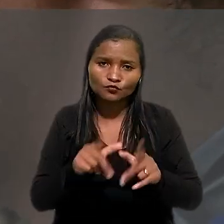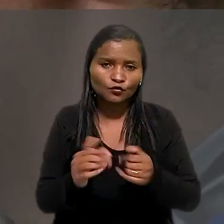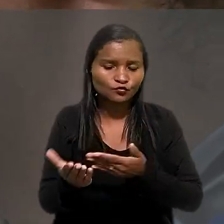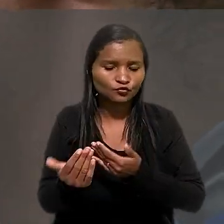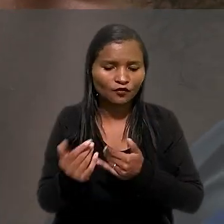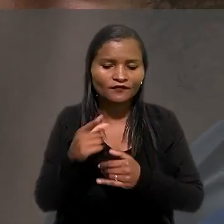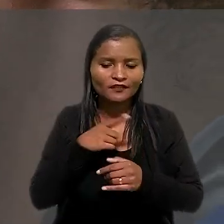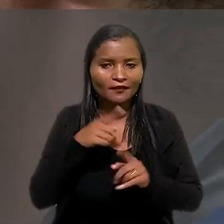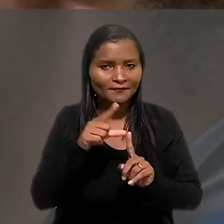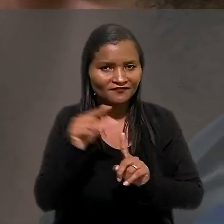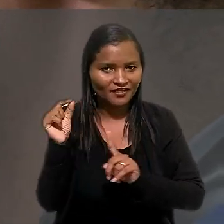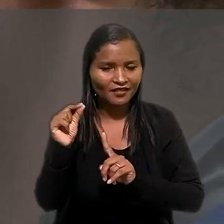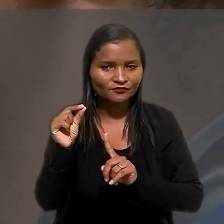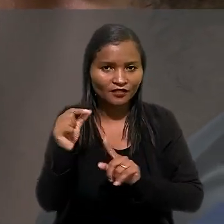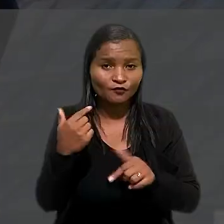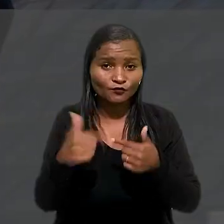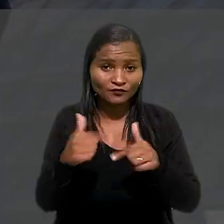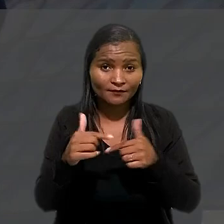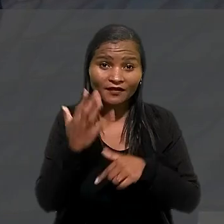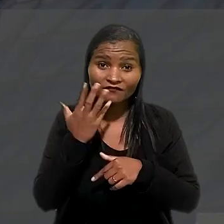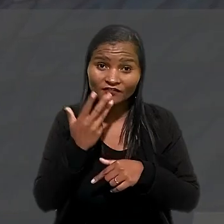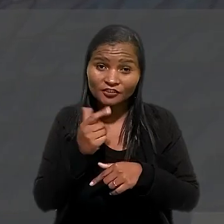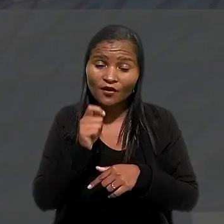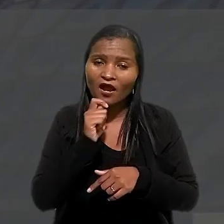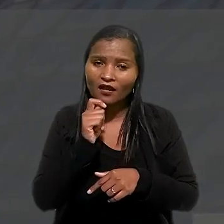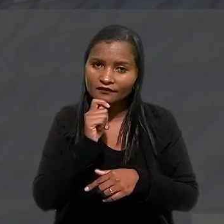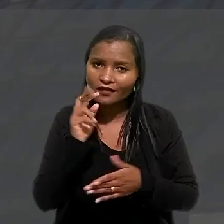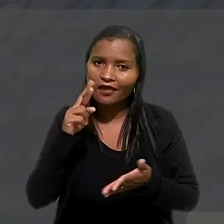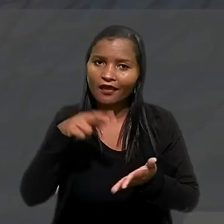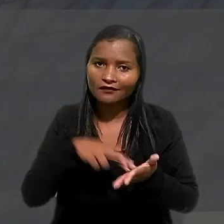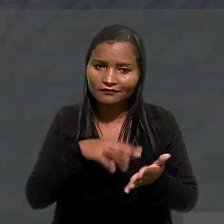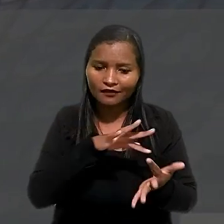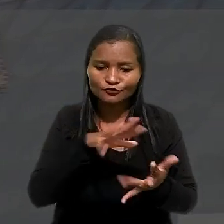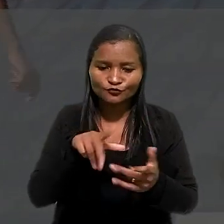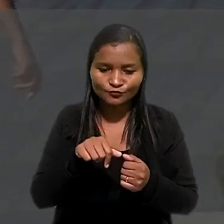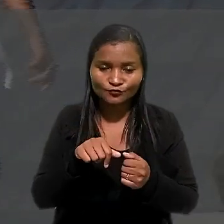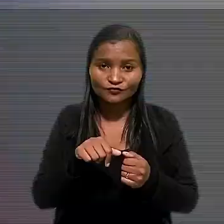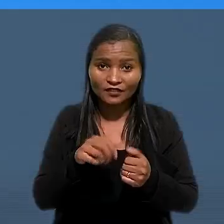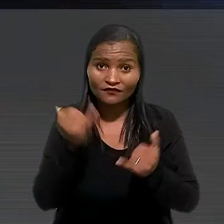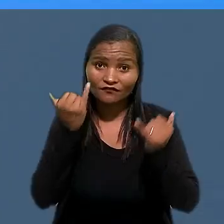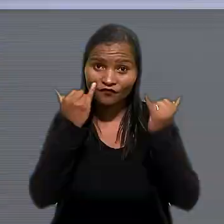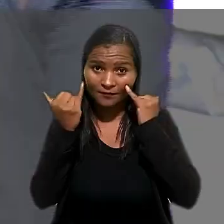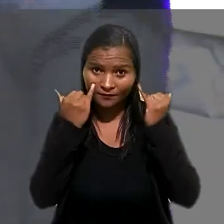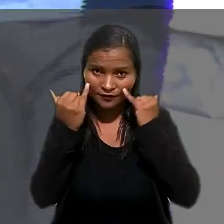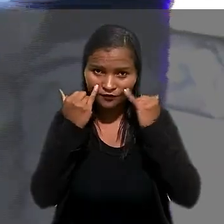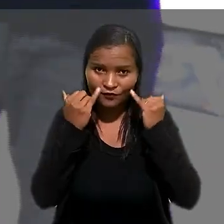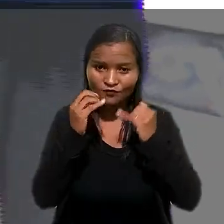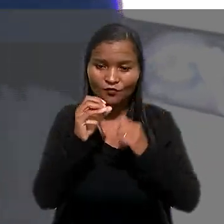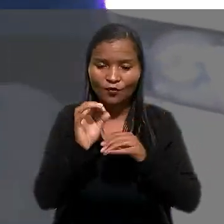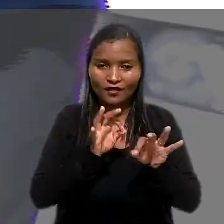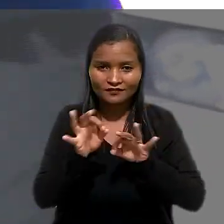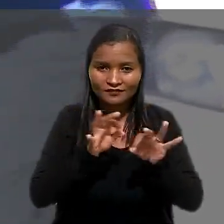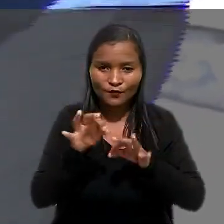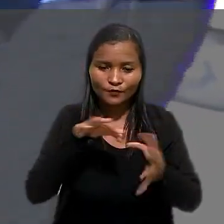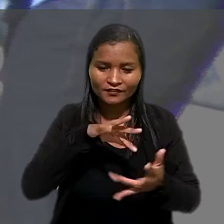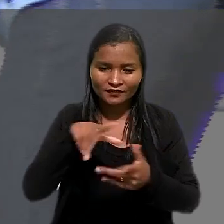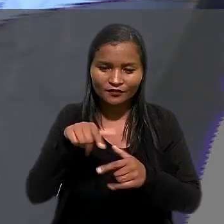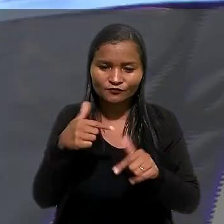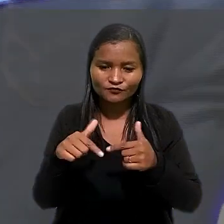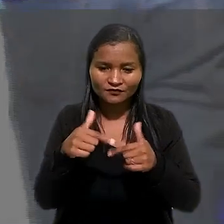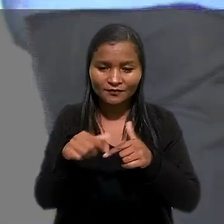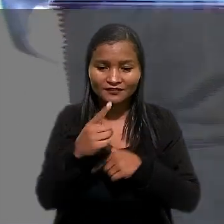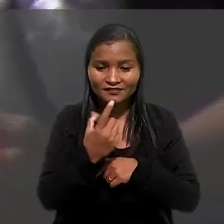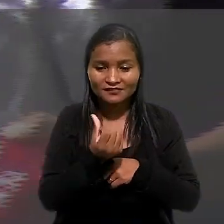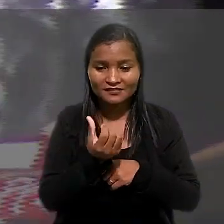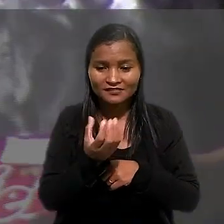todo jovem tem esse privilégio. O trabalho infantil ainda é realidade no mundo. Segundo dados da Organização Internacional